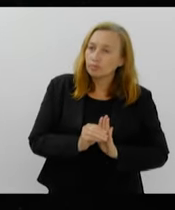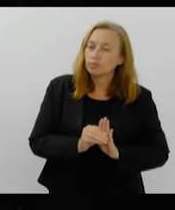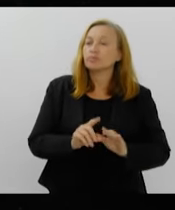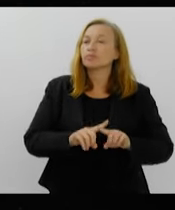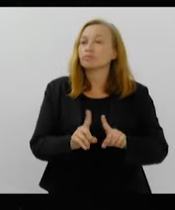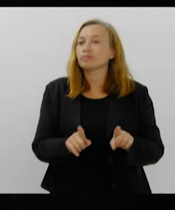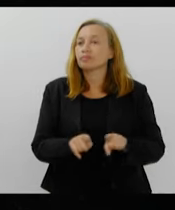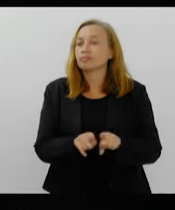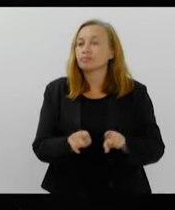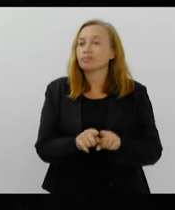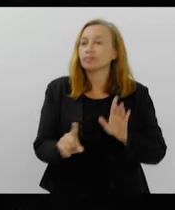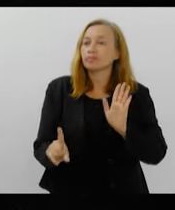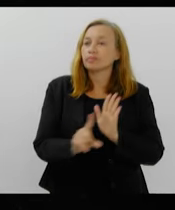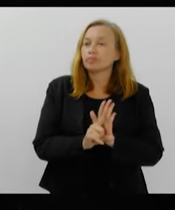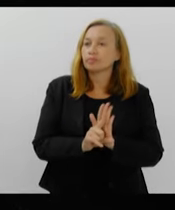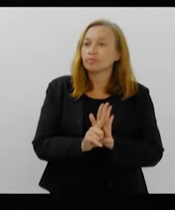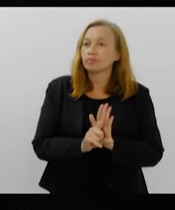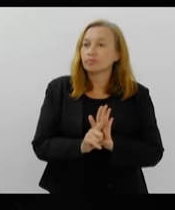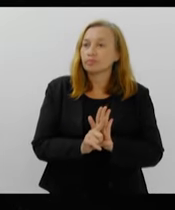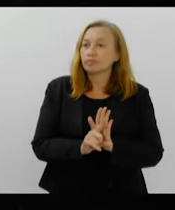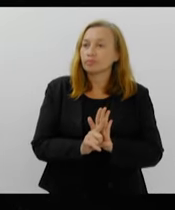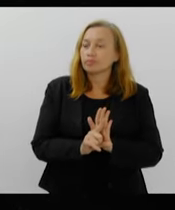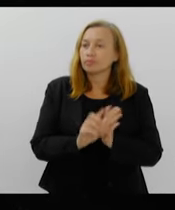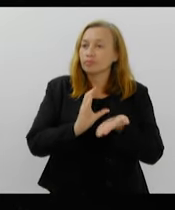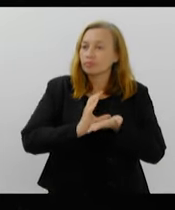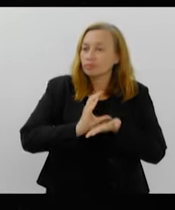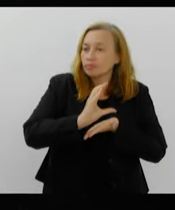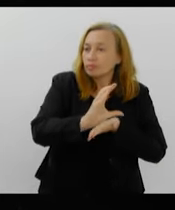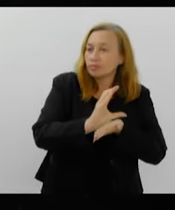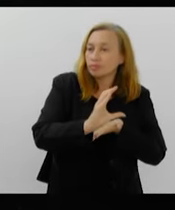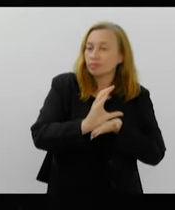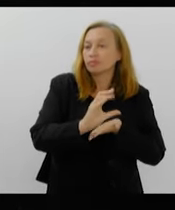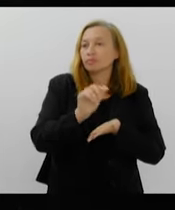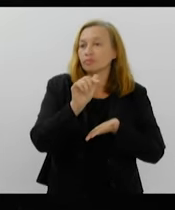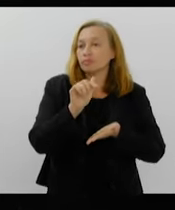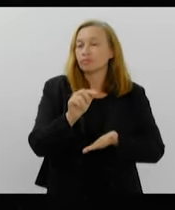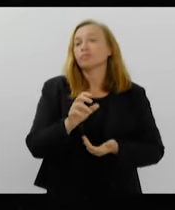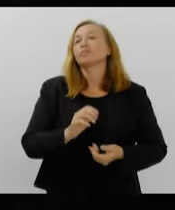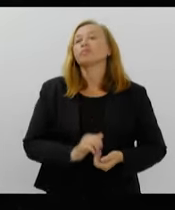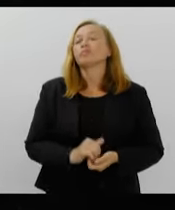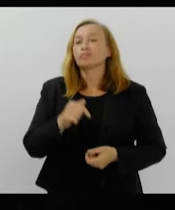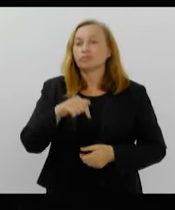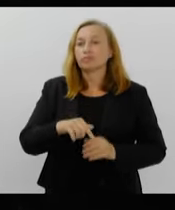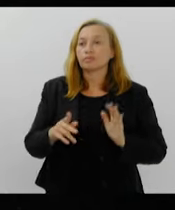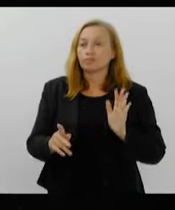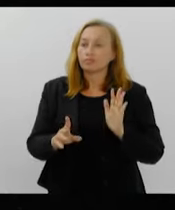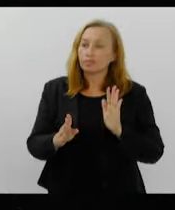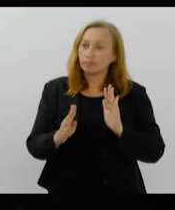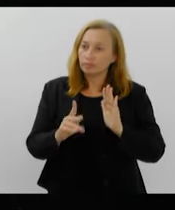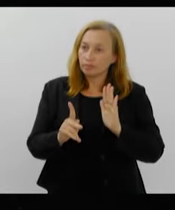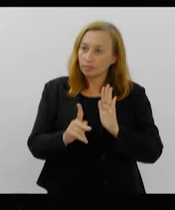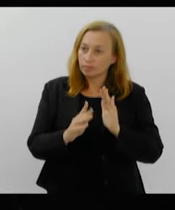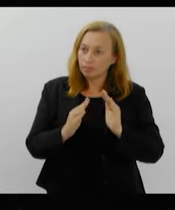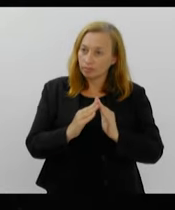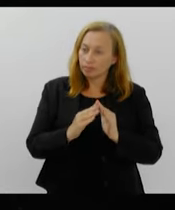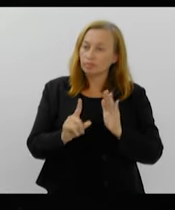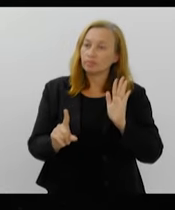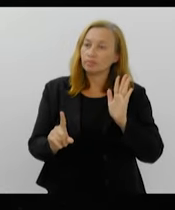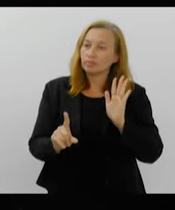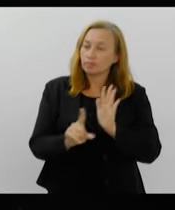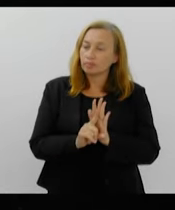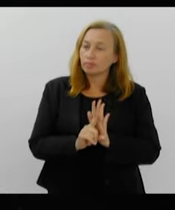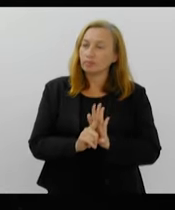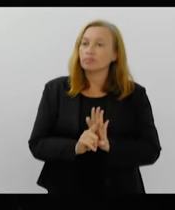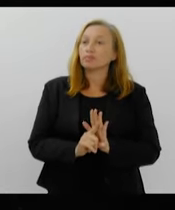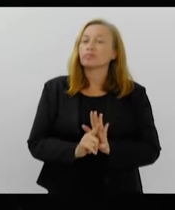através das leis de fomento tramita aqui nessa casa Legislativa uma lei inclusive de nossa autoria